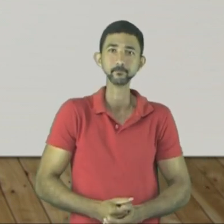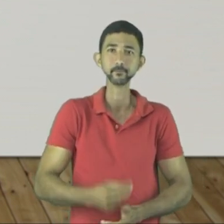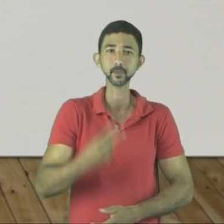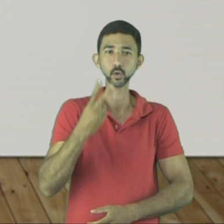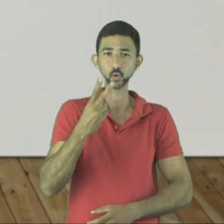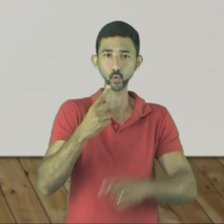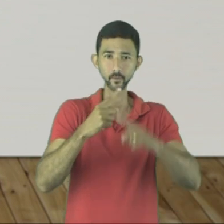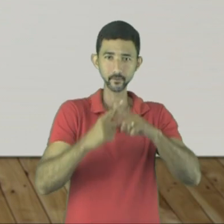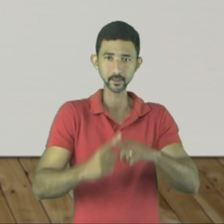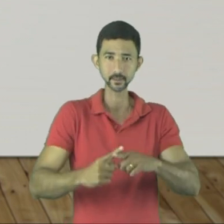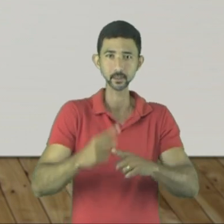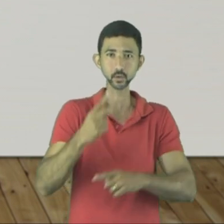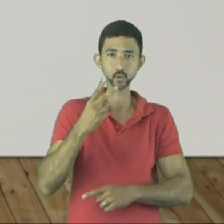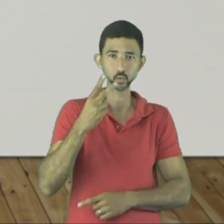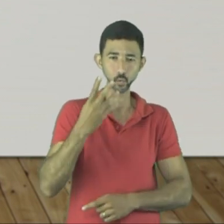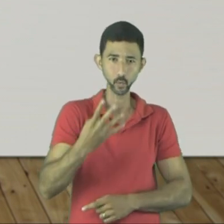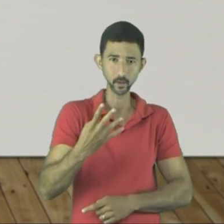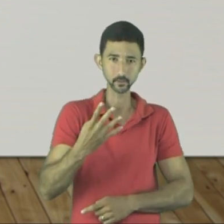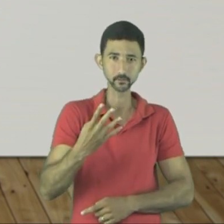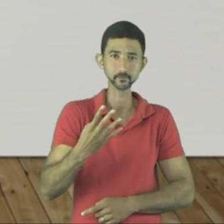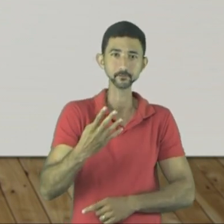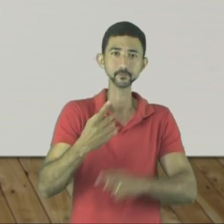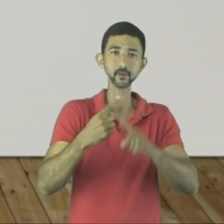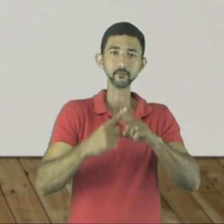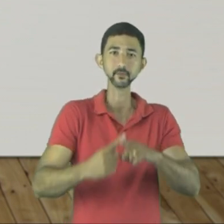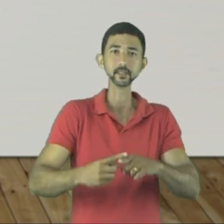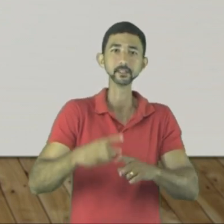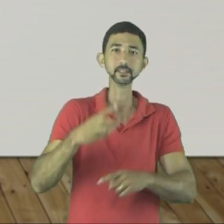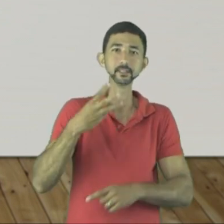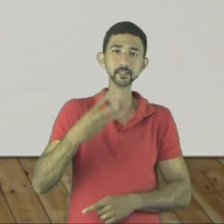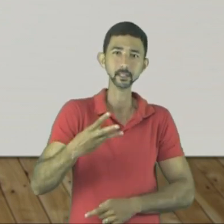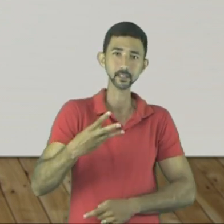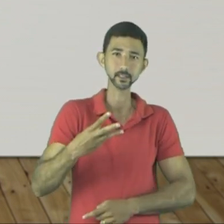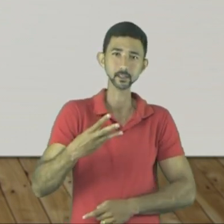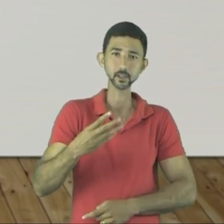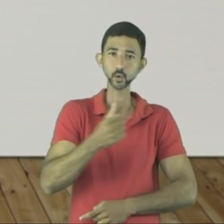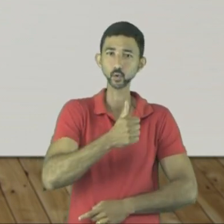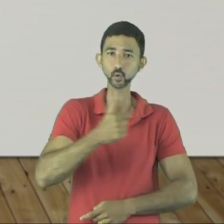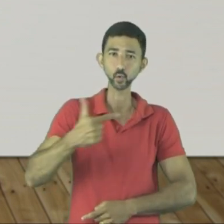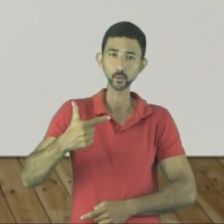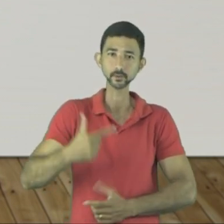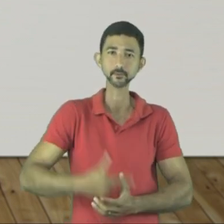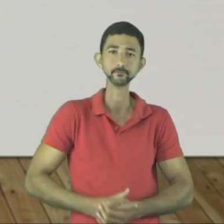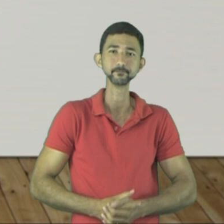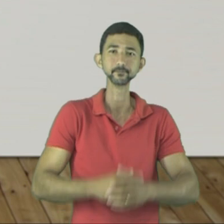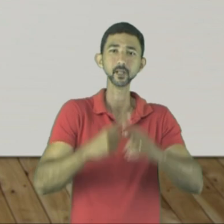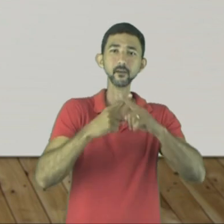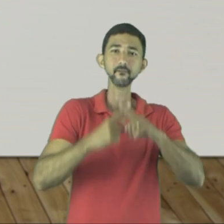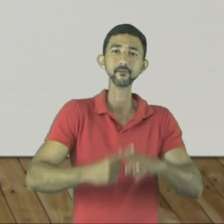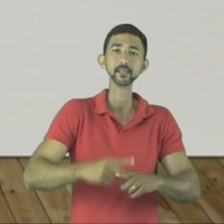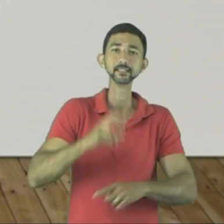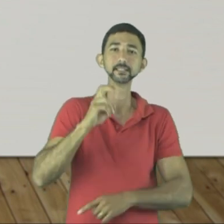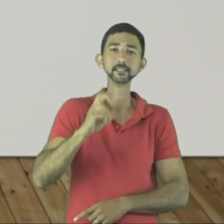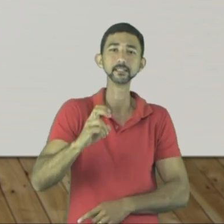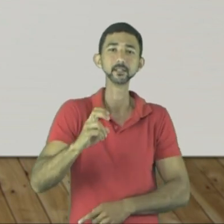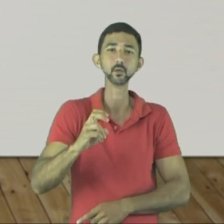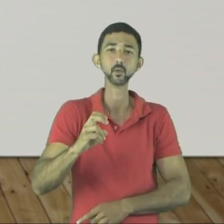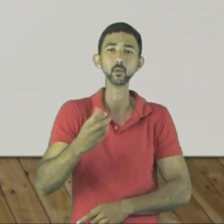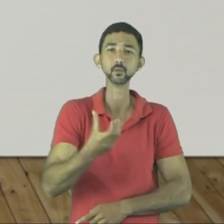2 vezes 2, 4, vezes 3, 12, vezes